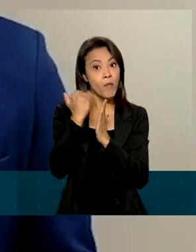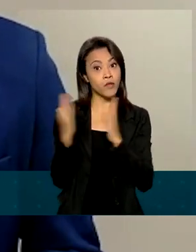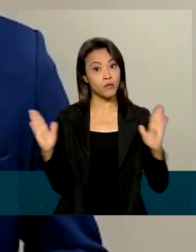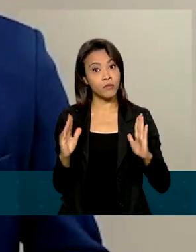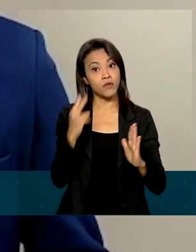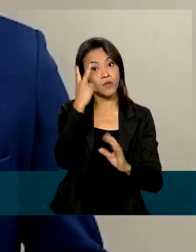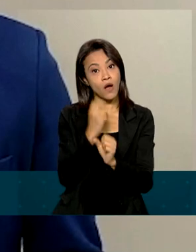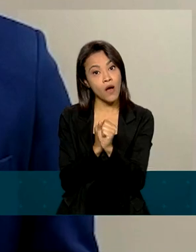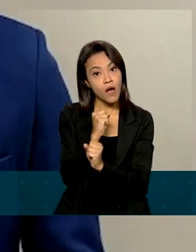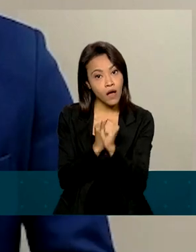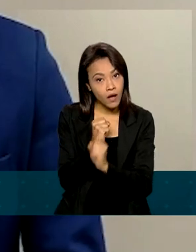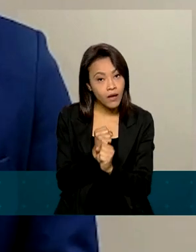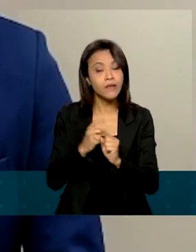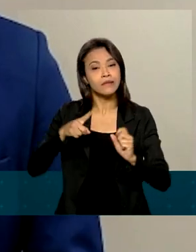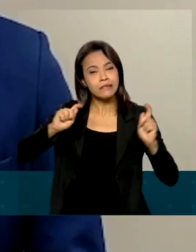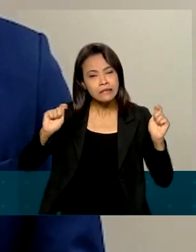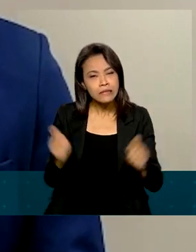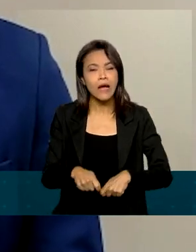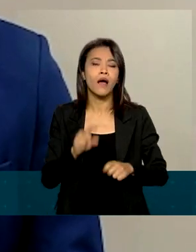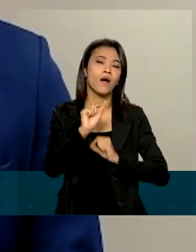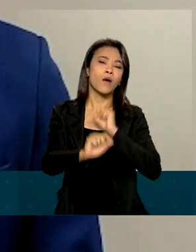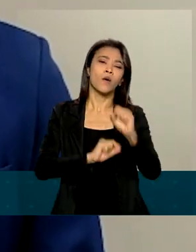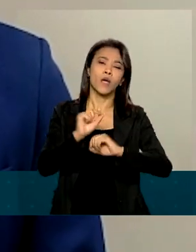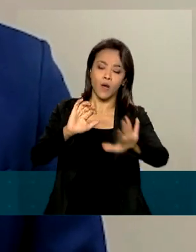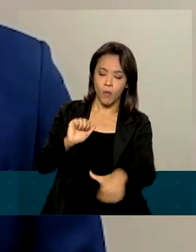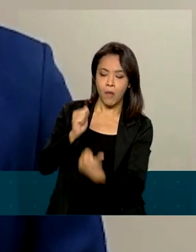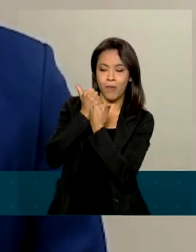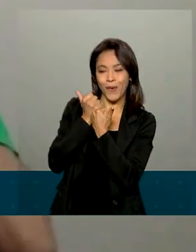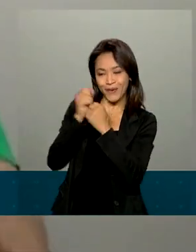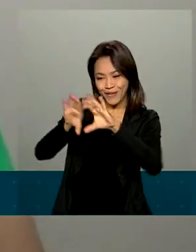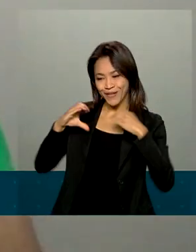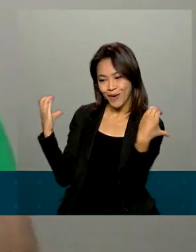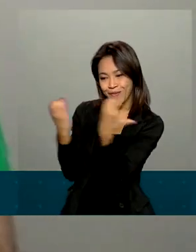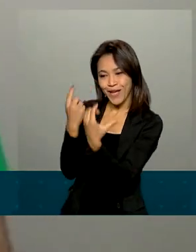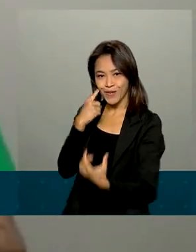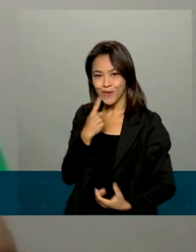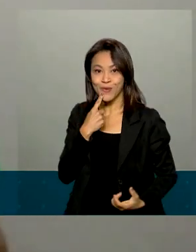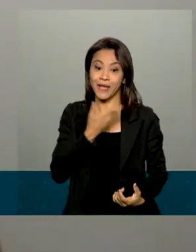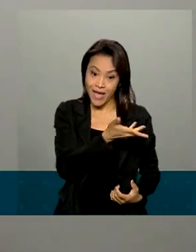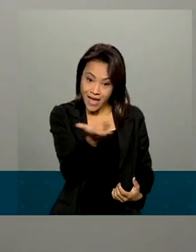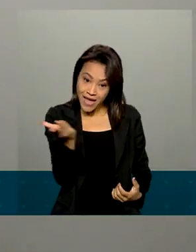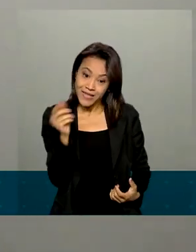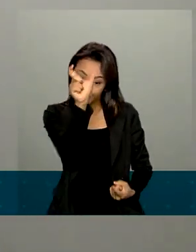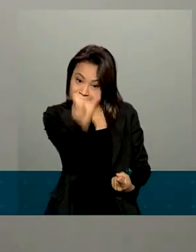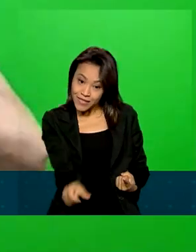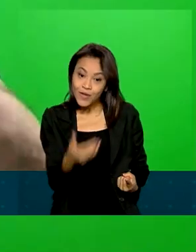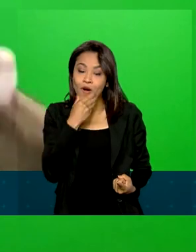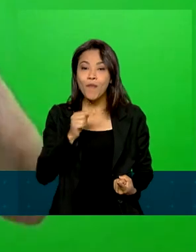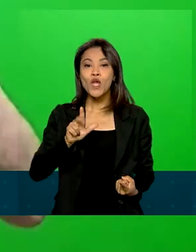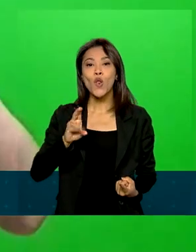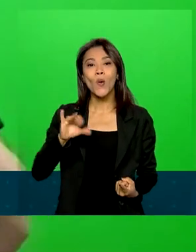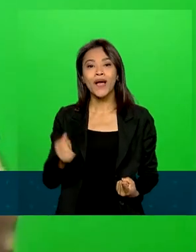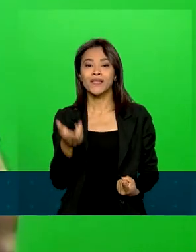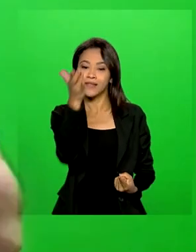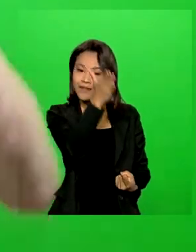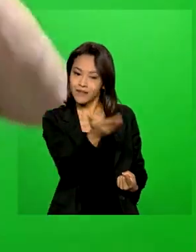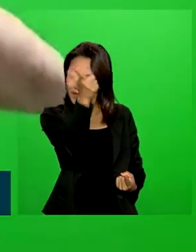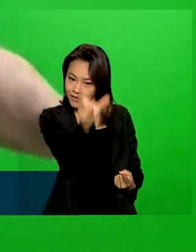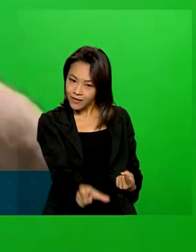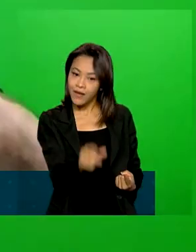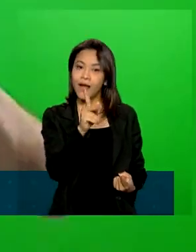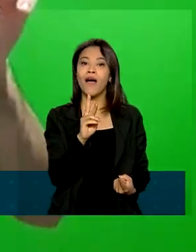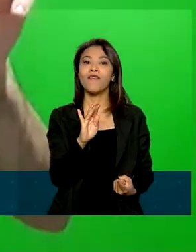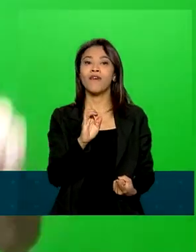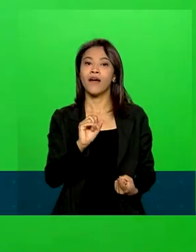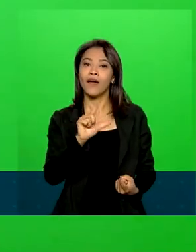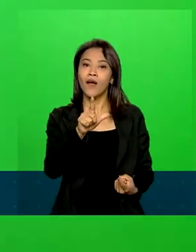E esse aumento tem sido possível com a colaboração da própria comunidade. Colaboração de surdos como o Lucas e o Rafael, que ajudaram a